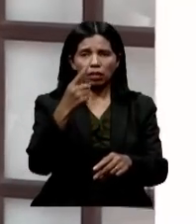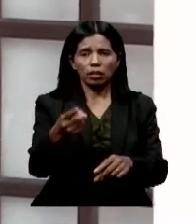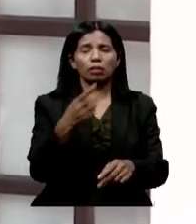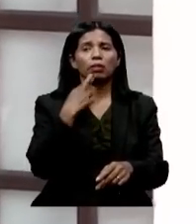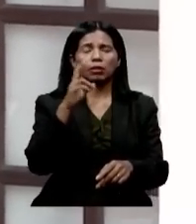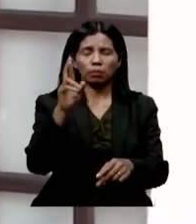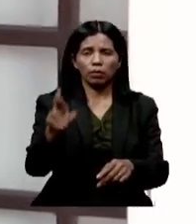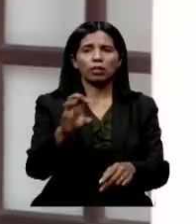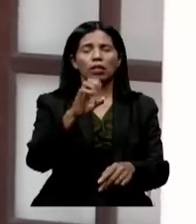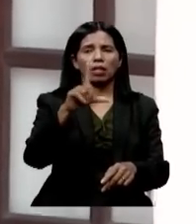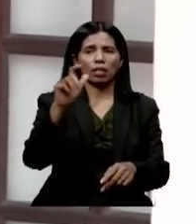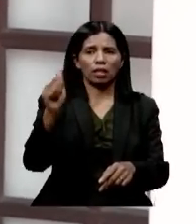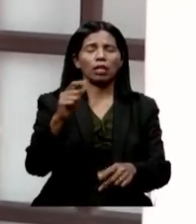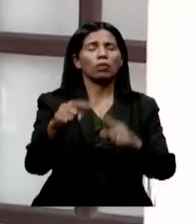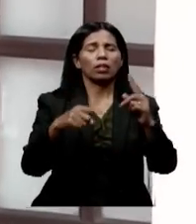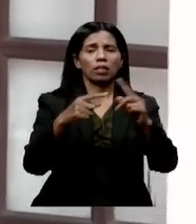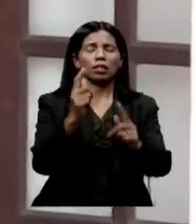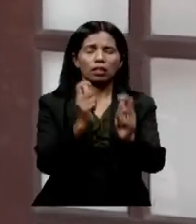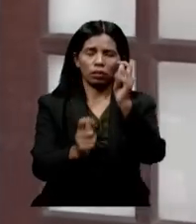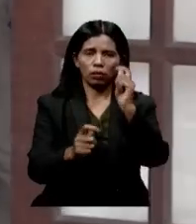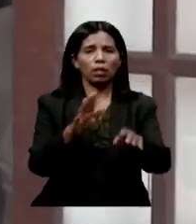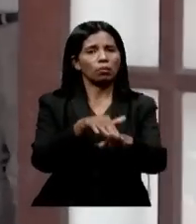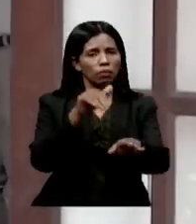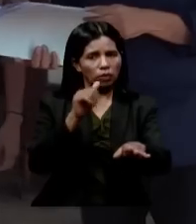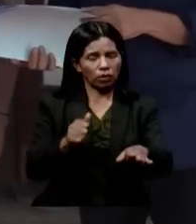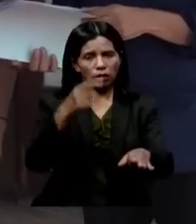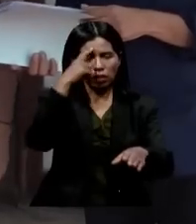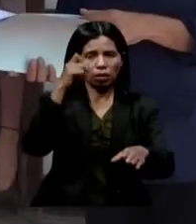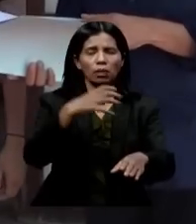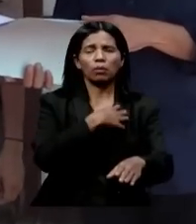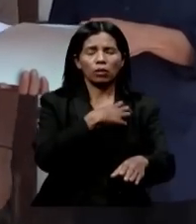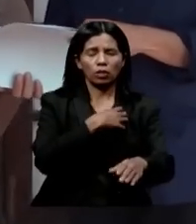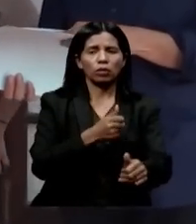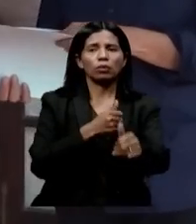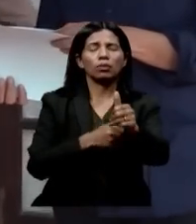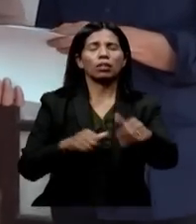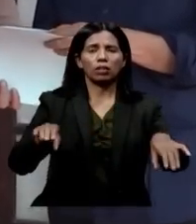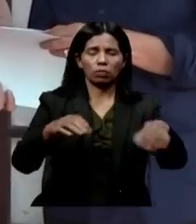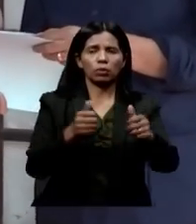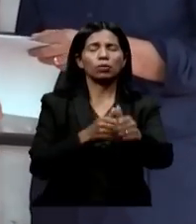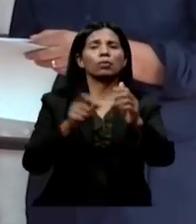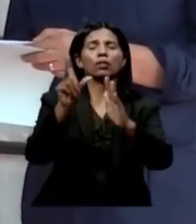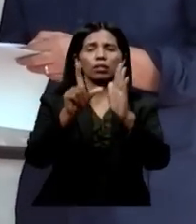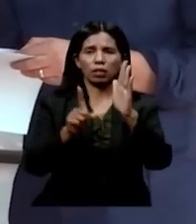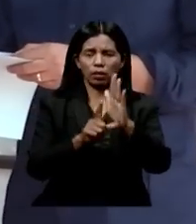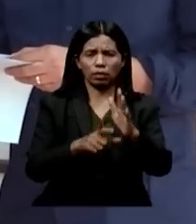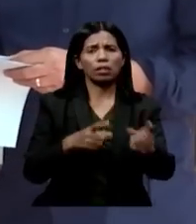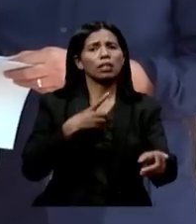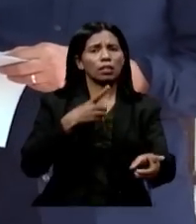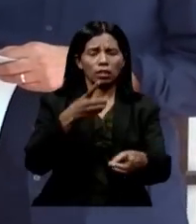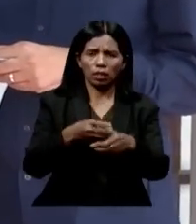queixa, bem hira tribunal notifica, tamba penitele halau ne knar tir lei. Ne direito ema ida ida